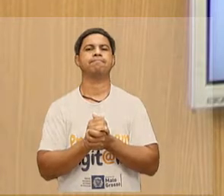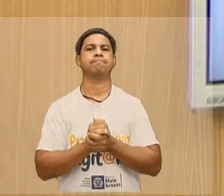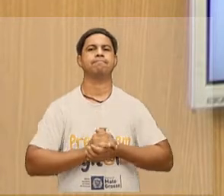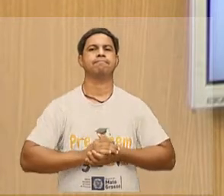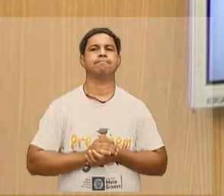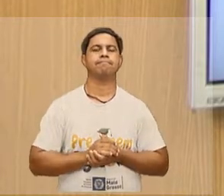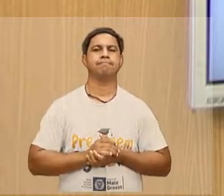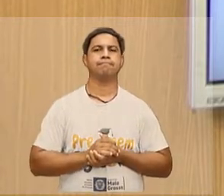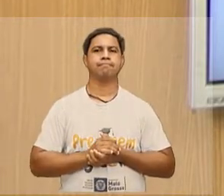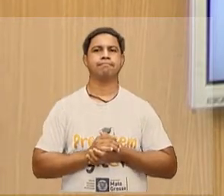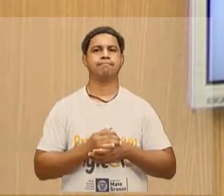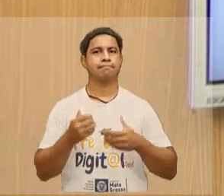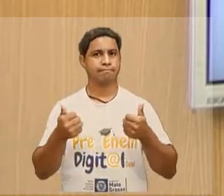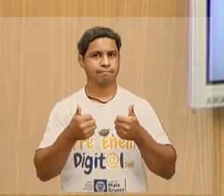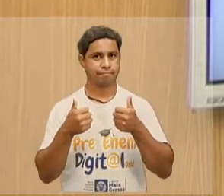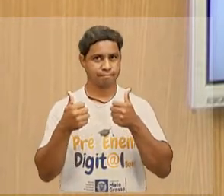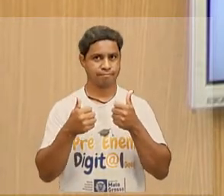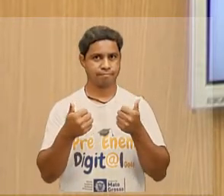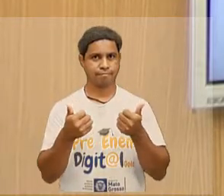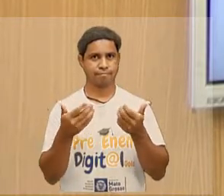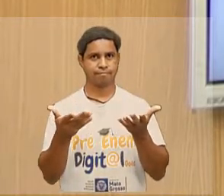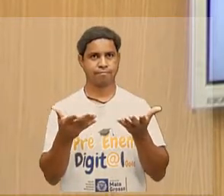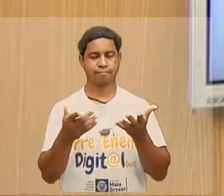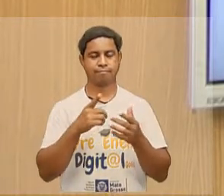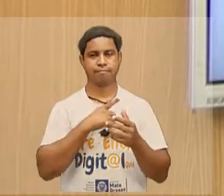Tranquilidade. Então aqui eu tenho um